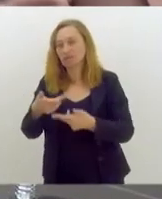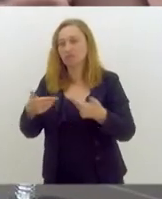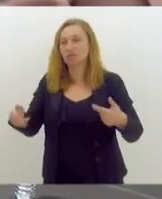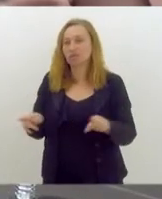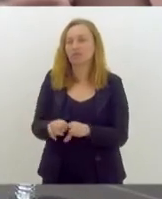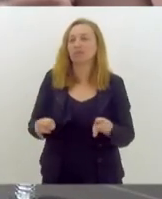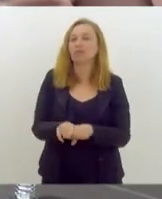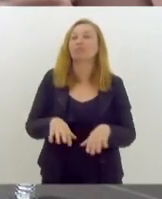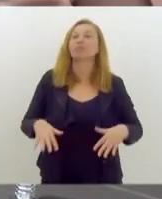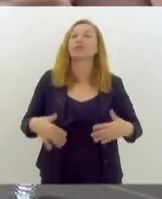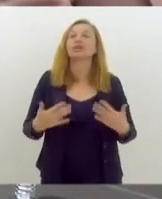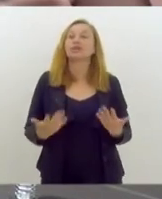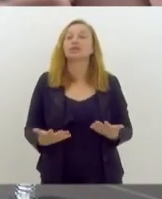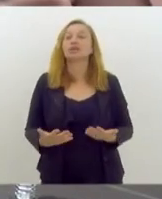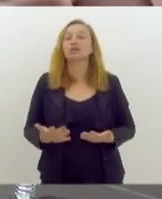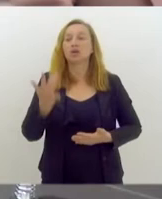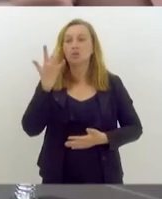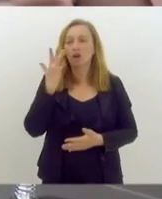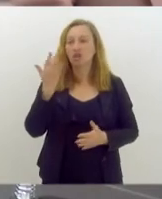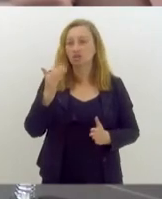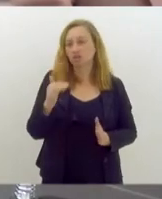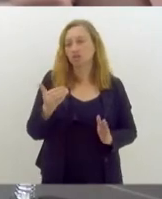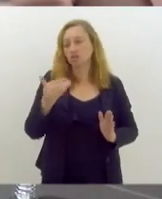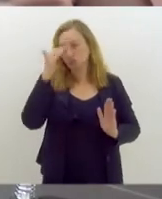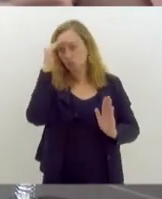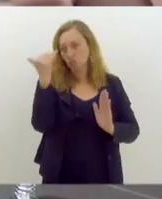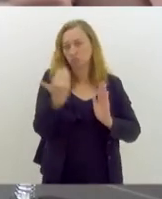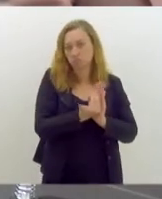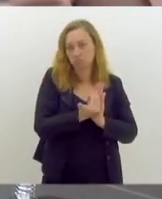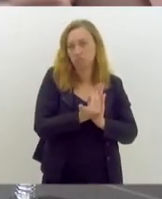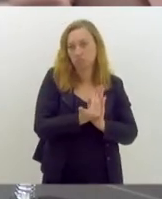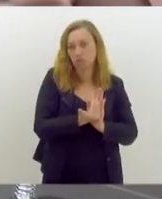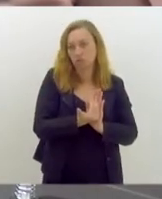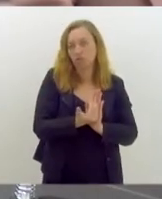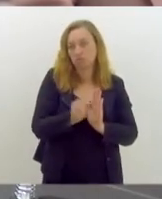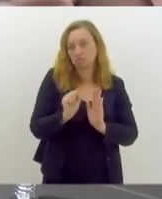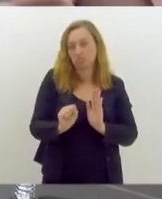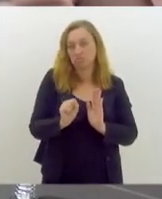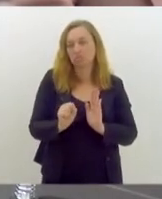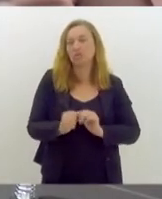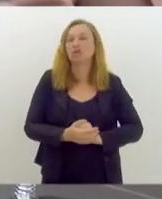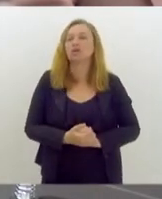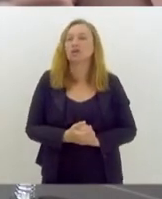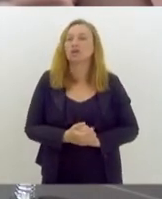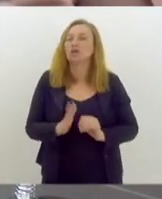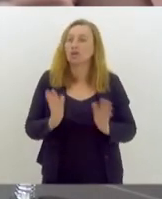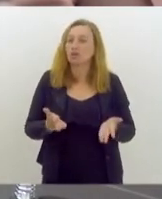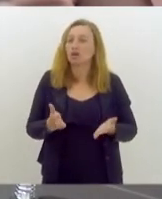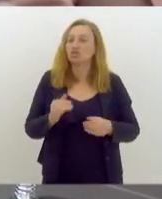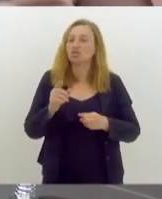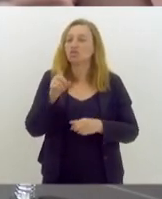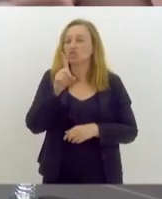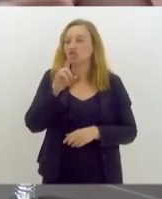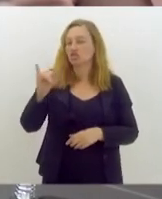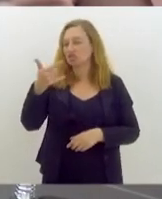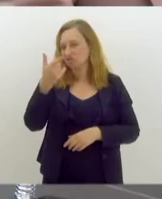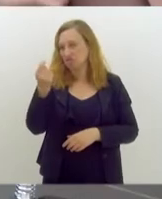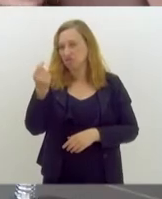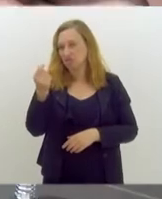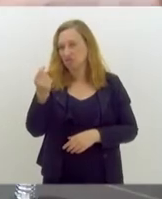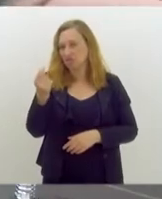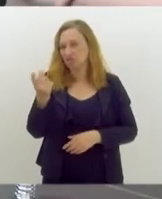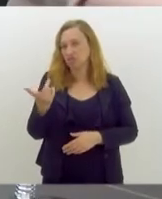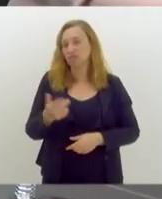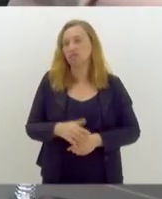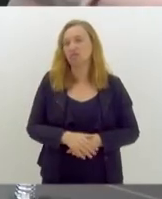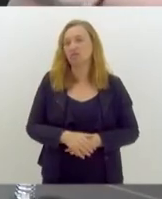mas eu acho que cumpriu aqui o que podia e eu acho que com esse dia 20 a